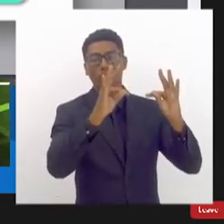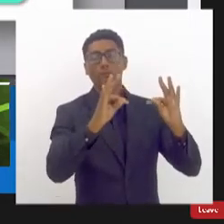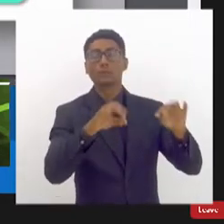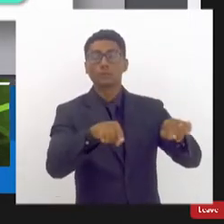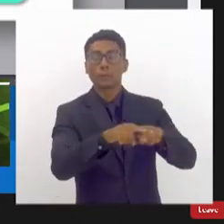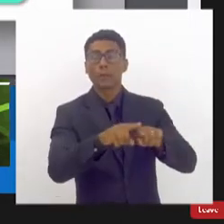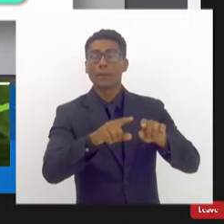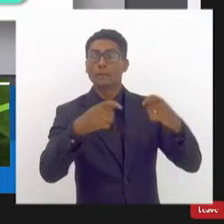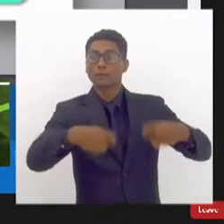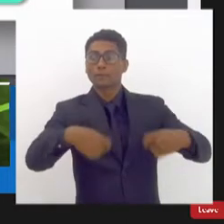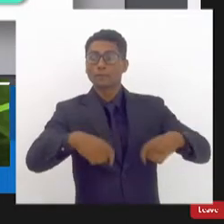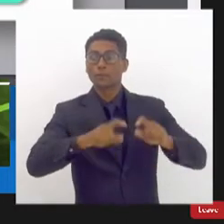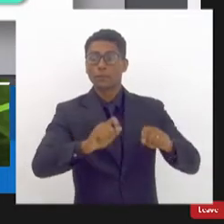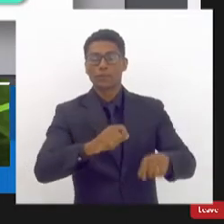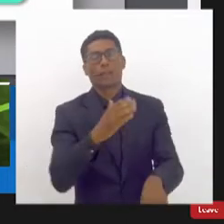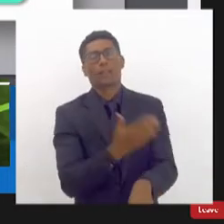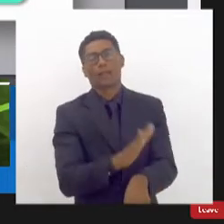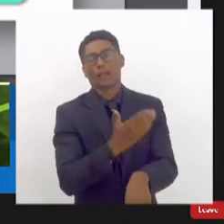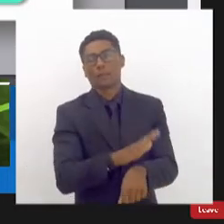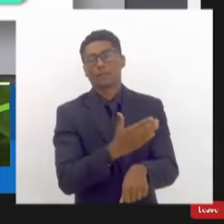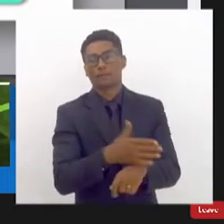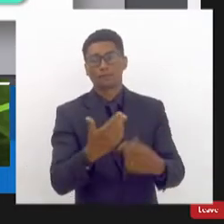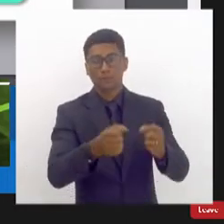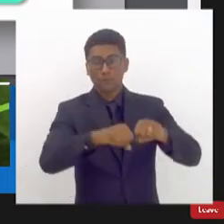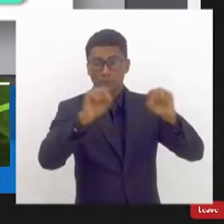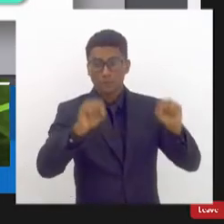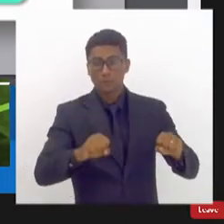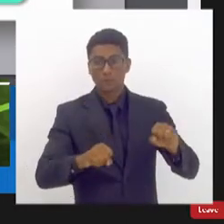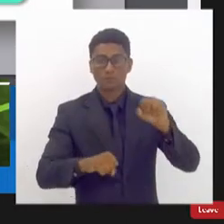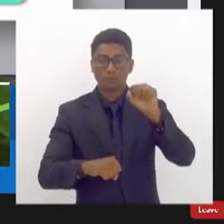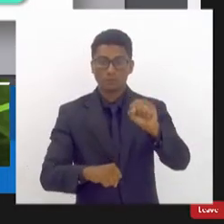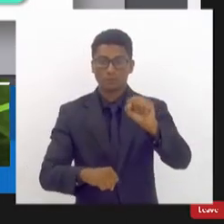sistema SEI, ele se mostrou uma solução absurdamente